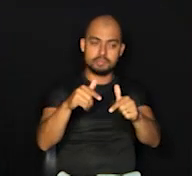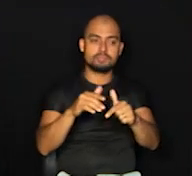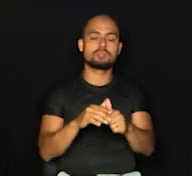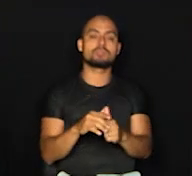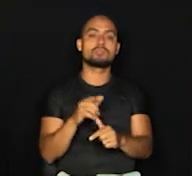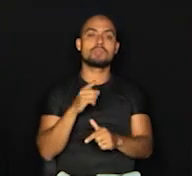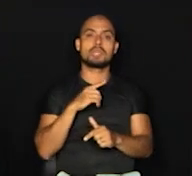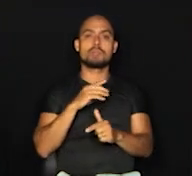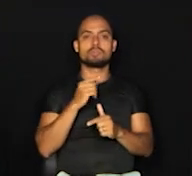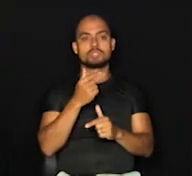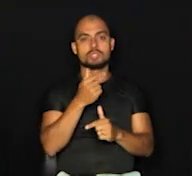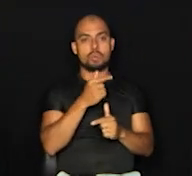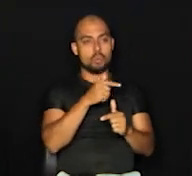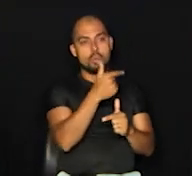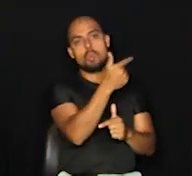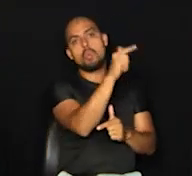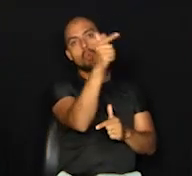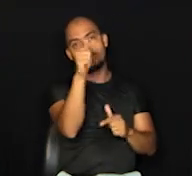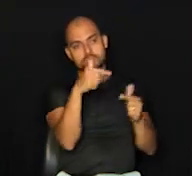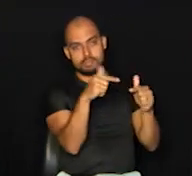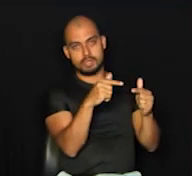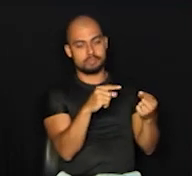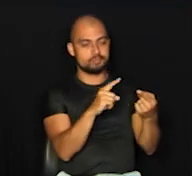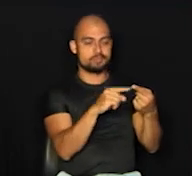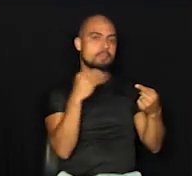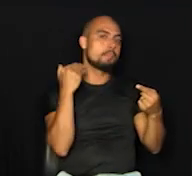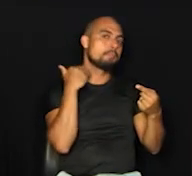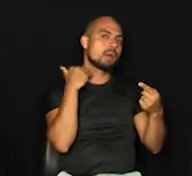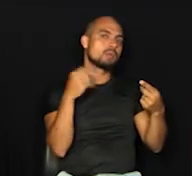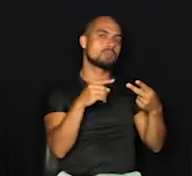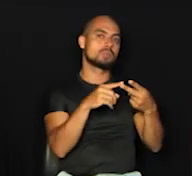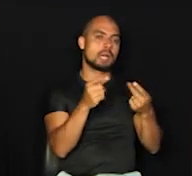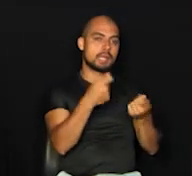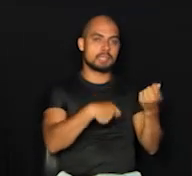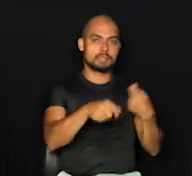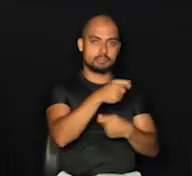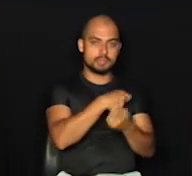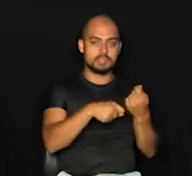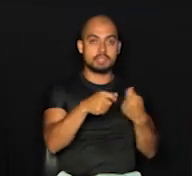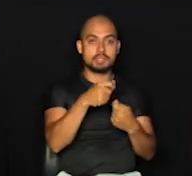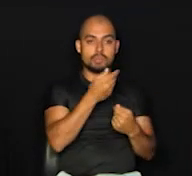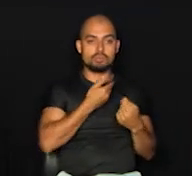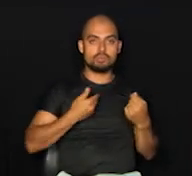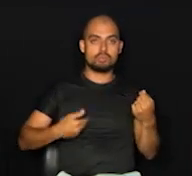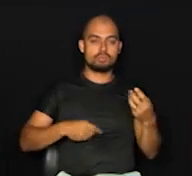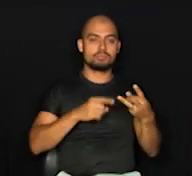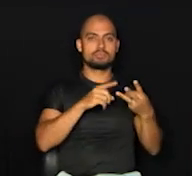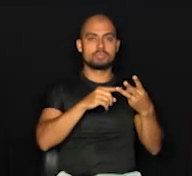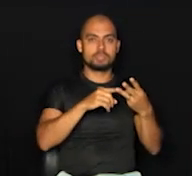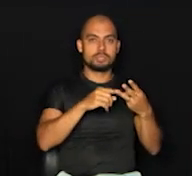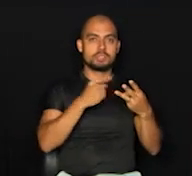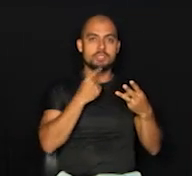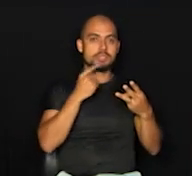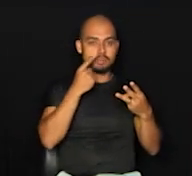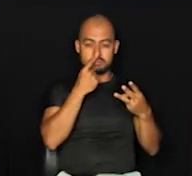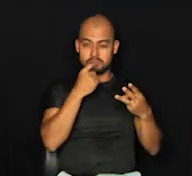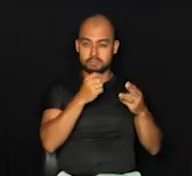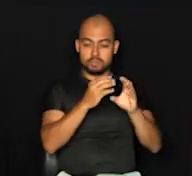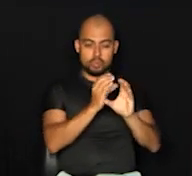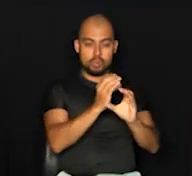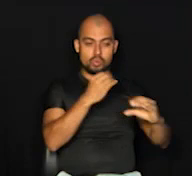distribuídas outras atividades bancárias, administração pública, rede de esgoto, tecnologias da